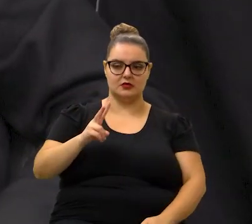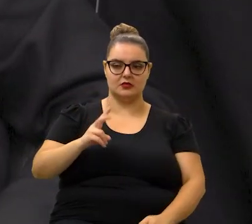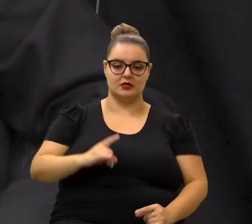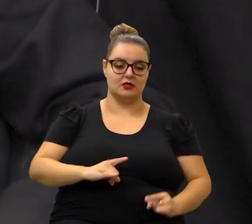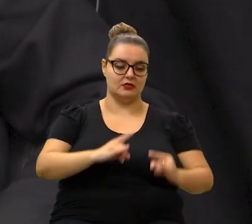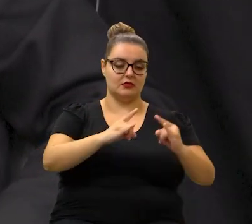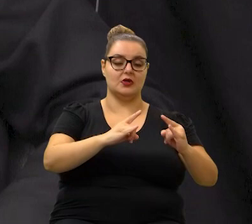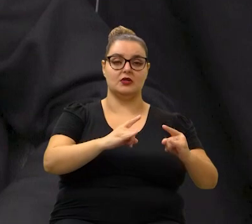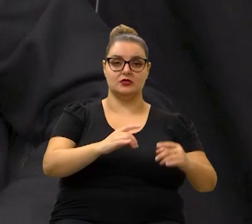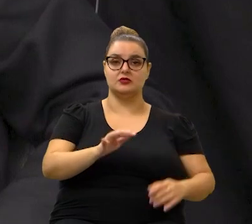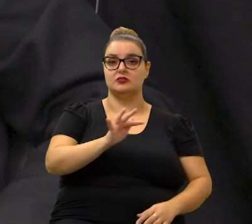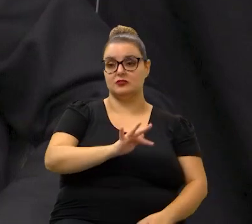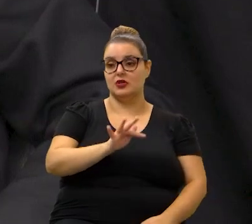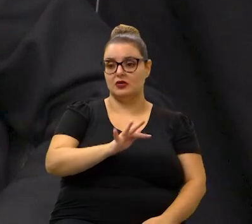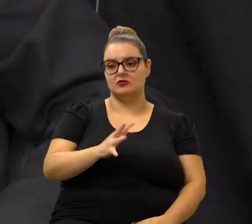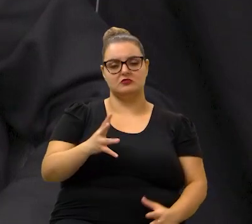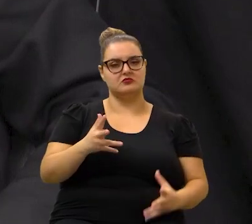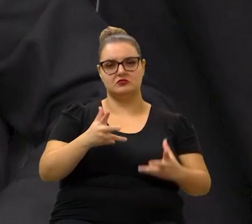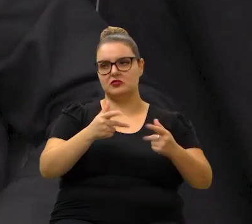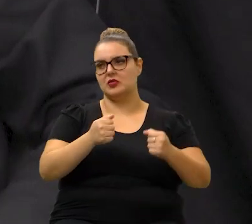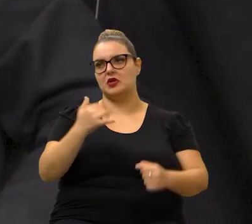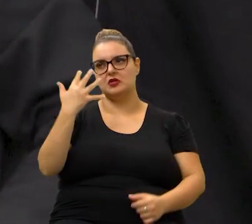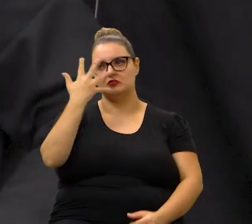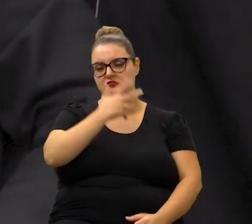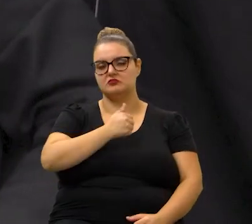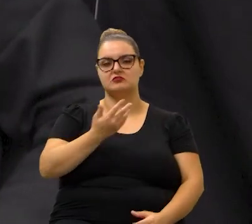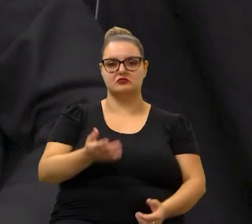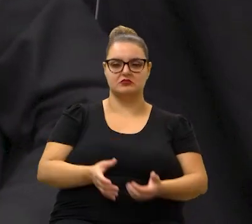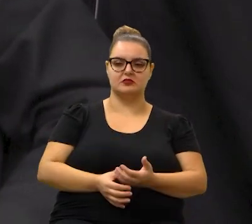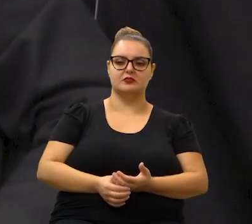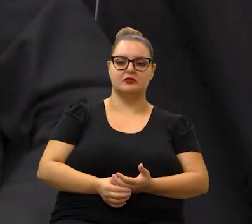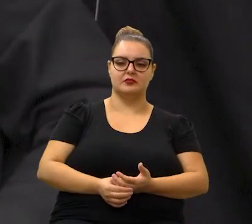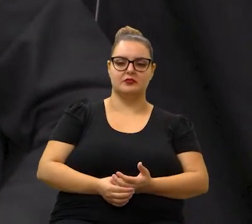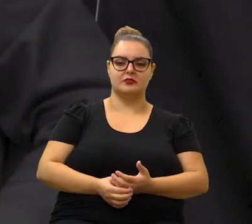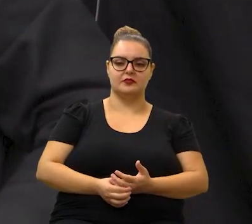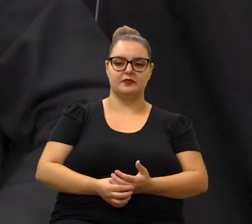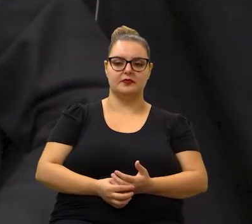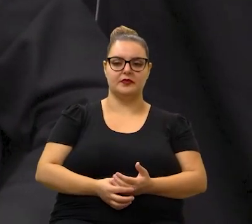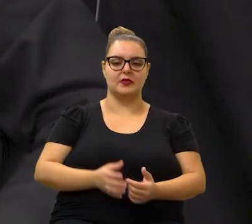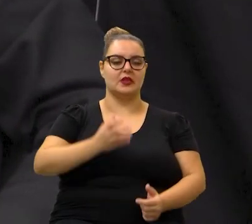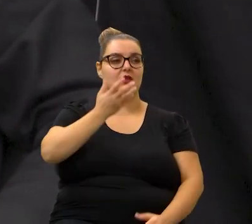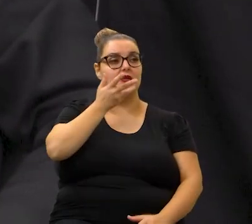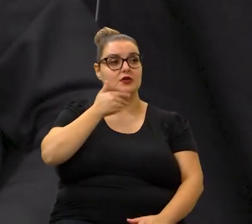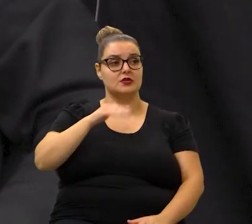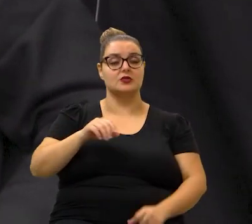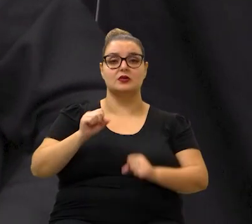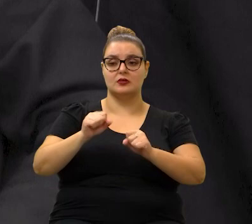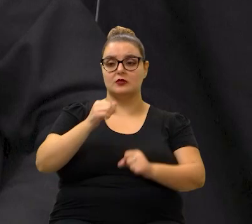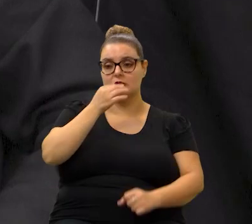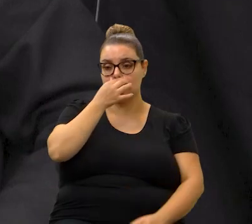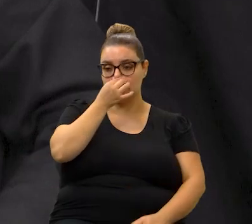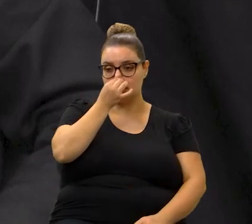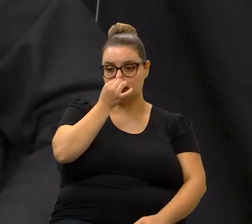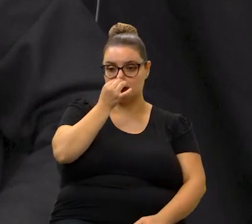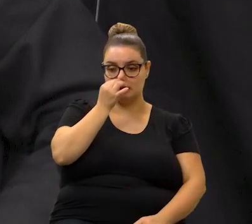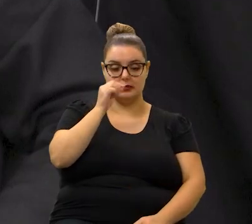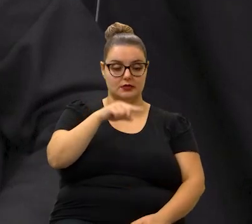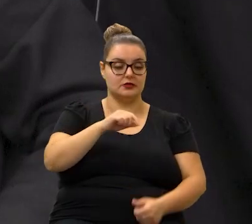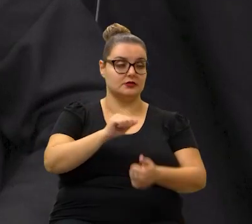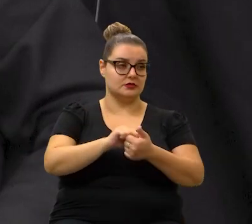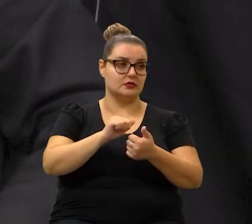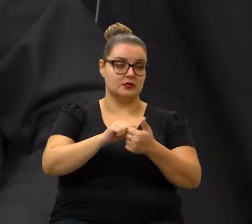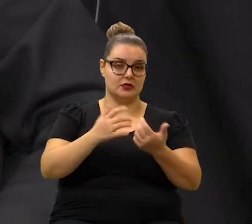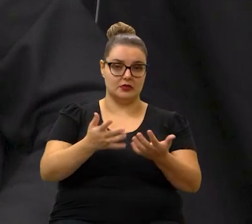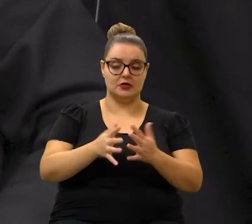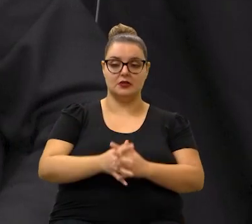faculdade é algo mesmo maravilhoso lindo e as Crianças hoje pode ter ali uma qualidade